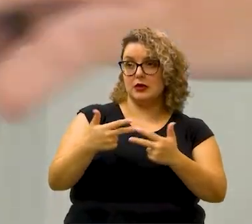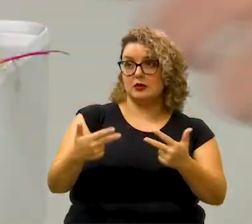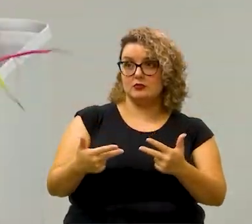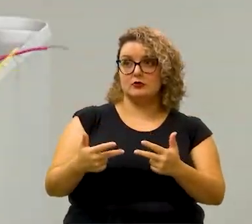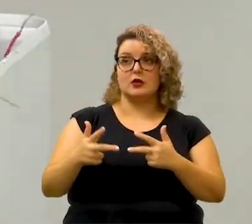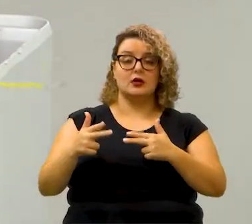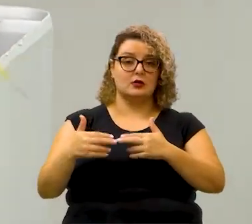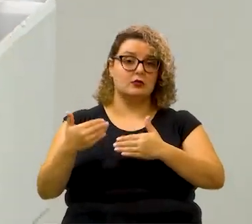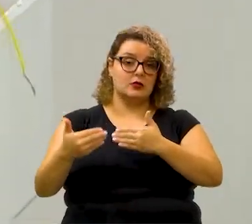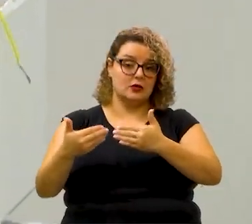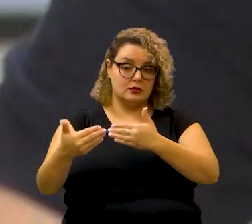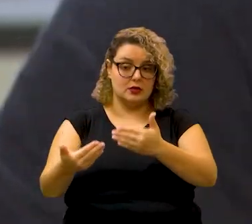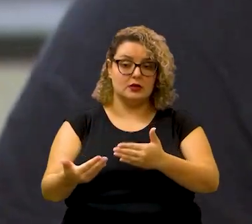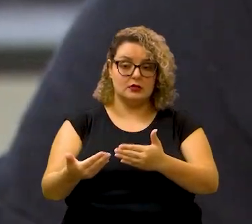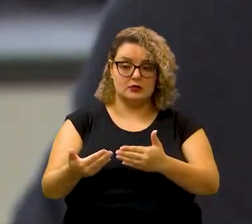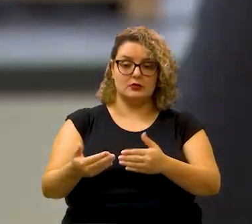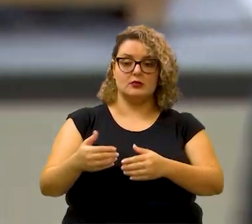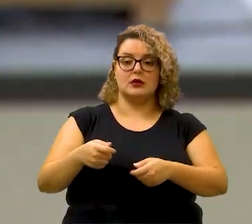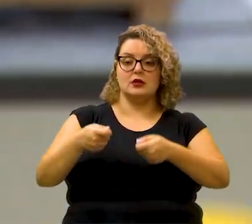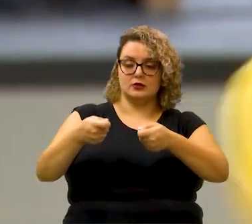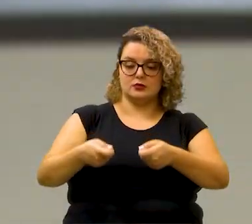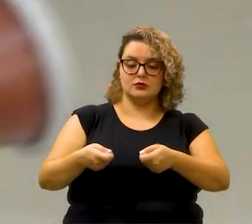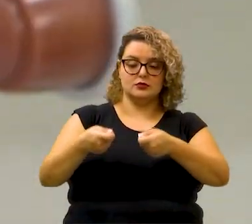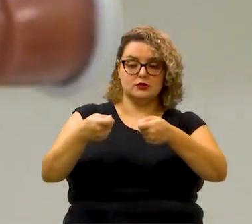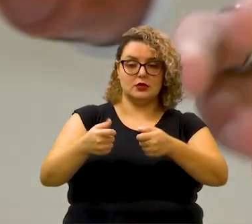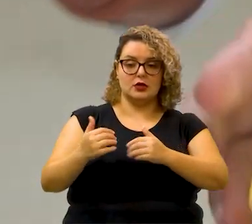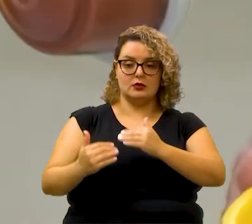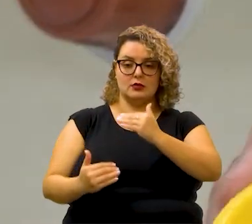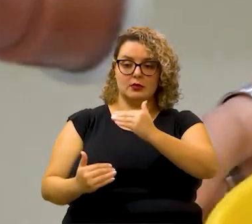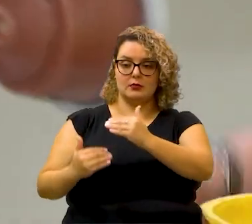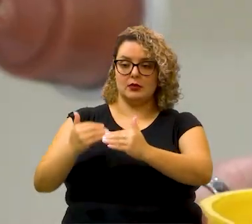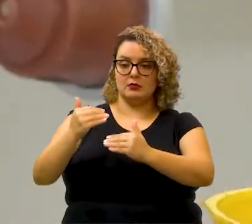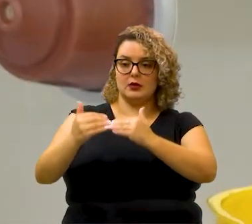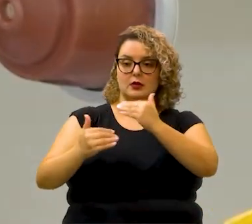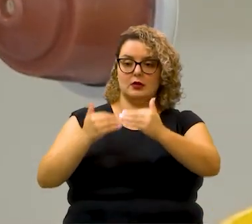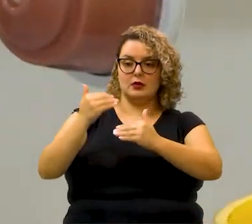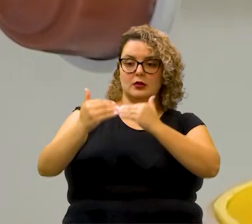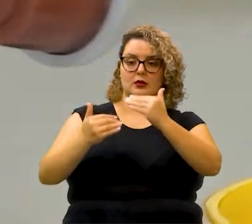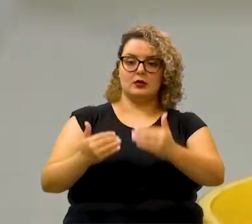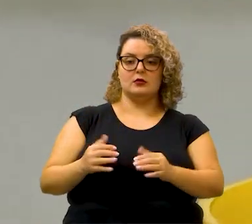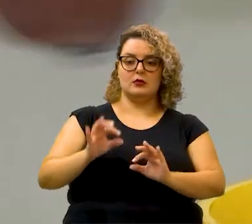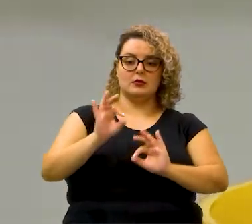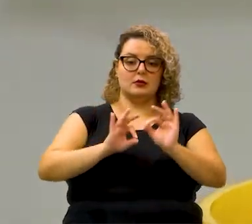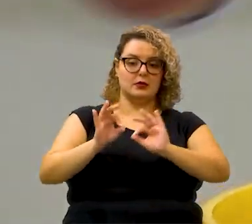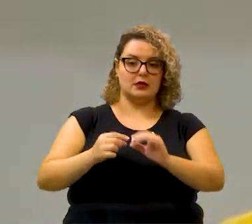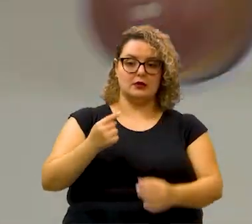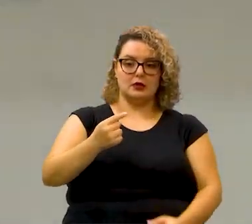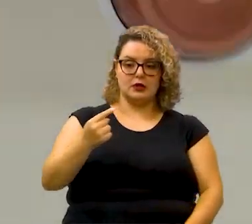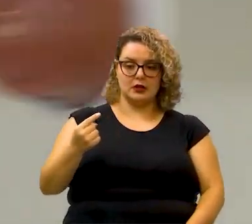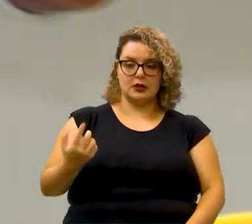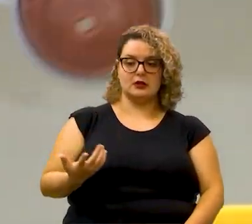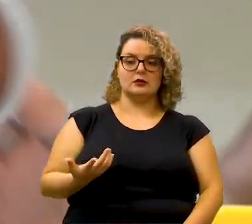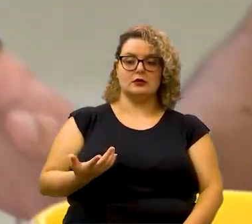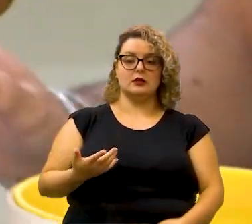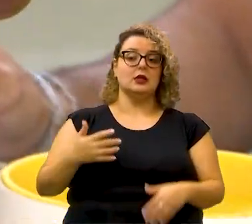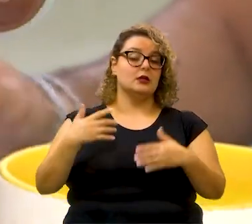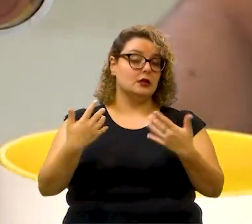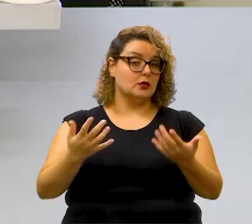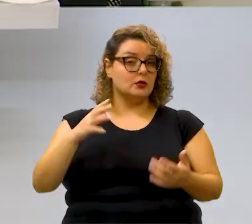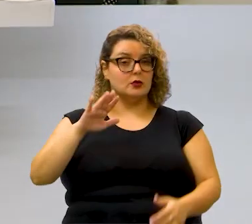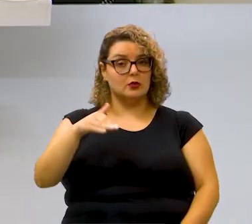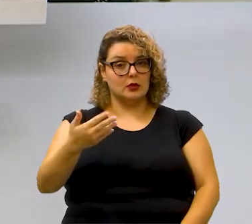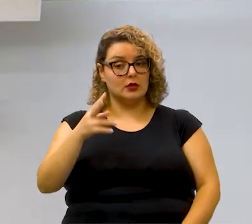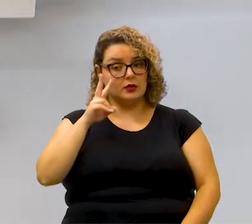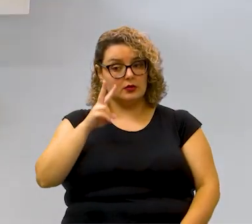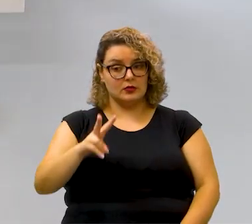coisa, e aí conforme o tempo vai passando, você vai materializando, vai construindo e vai montando cada peça, vai testando. Então, assim,